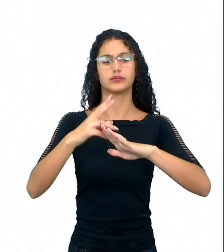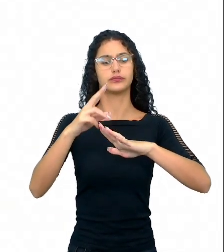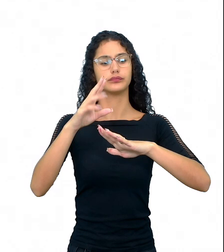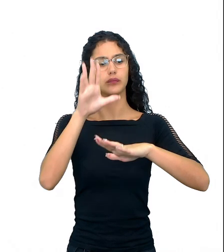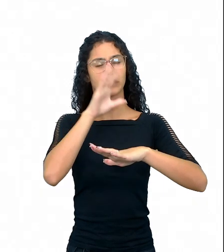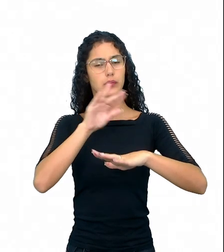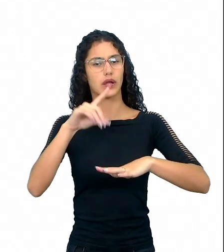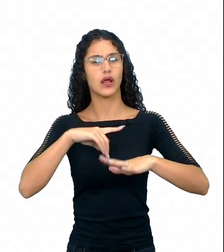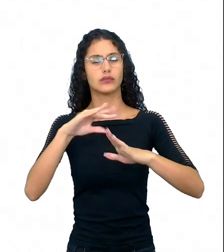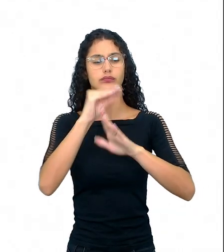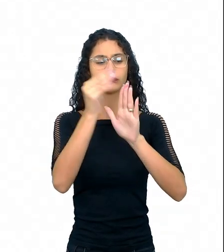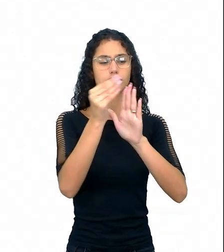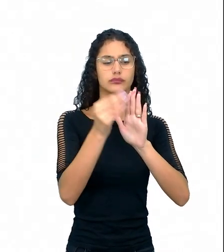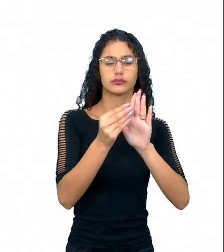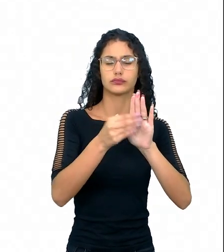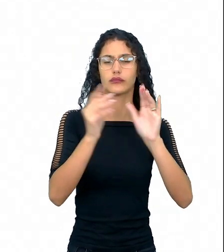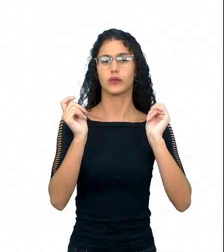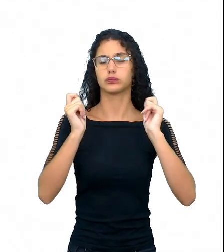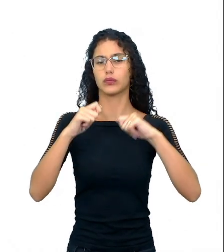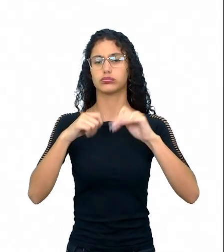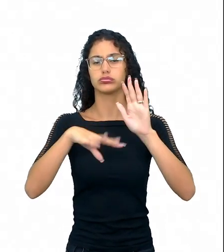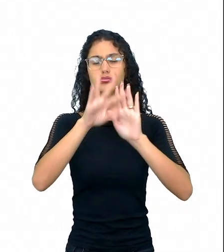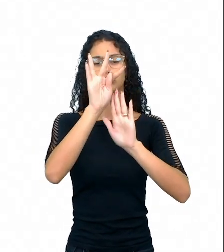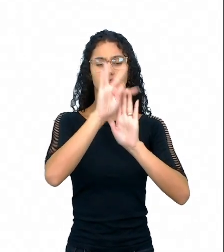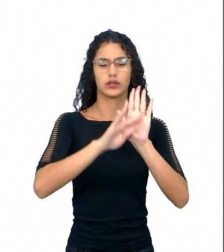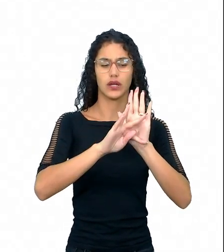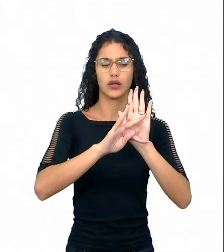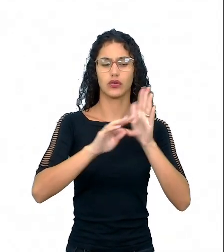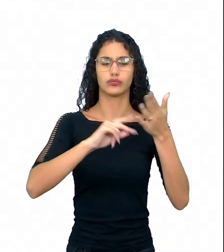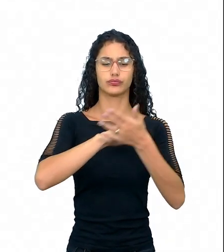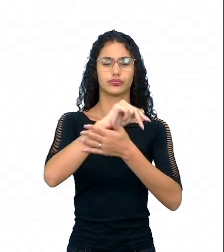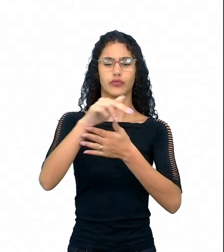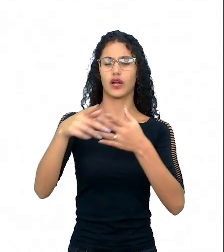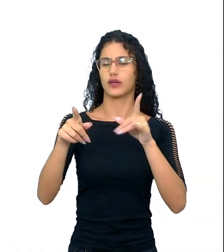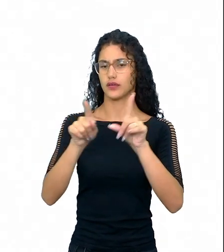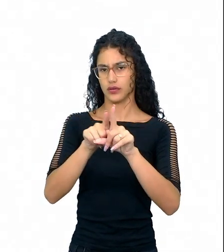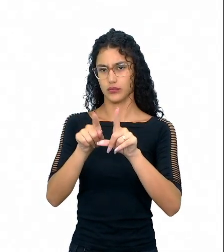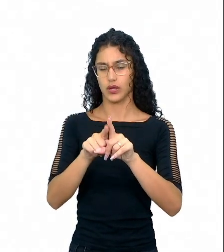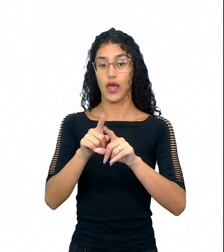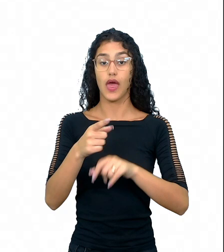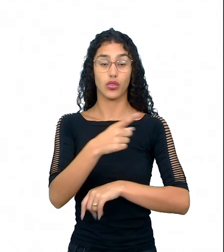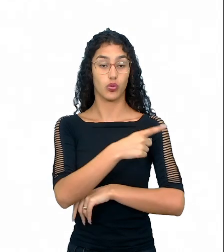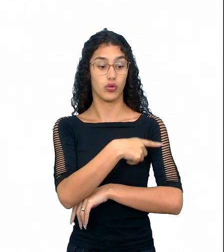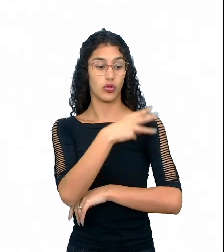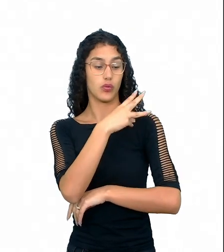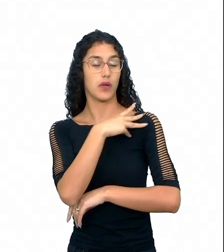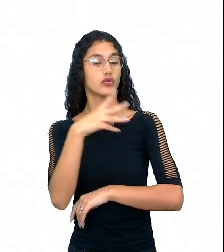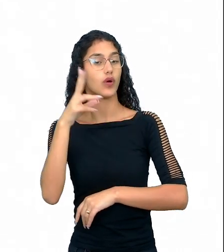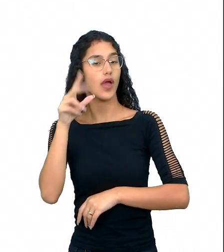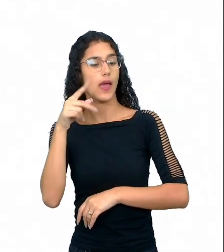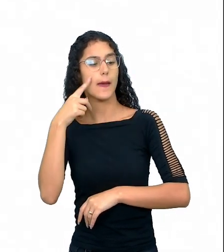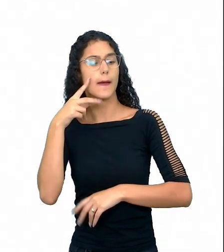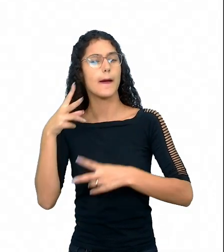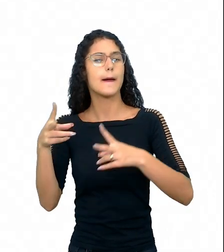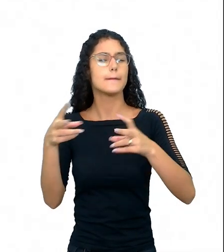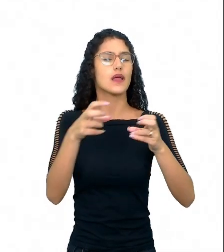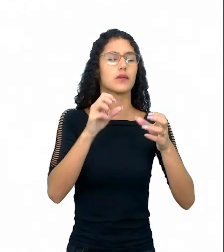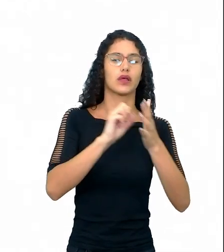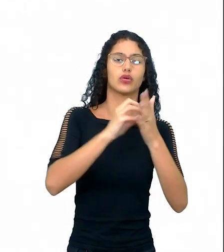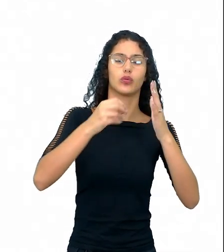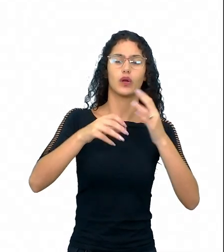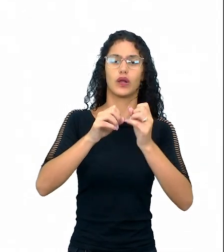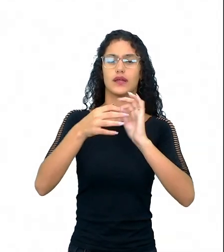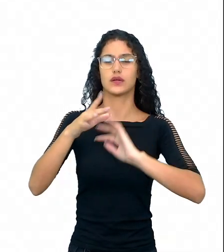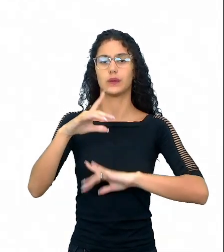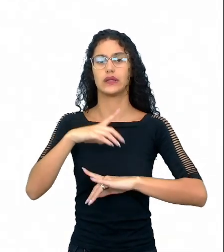estão ancoradas na concepção de textos multissemióticos. Este é do ensino médio, é o olhar que o Currículo em Ação